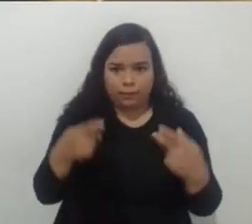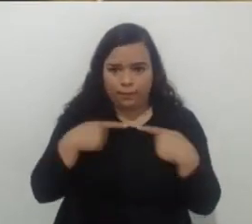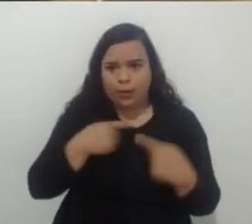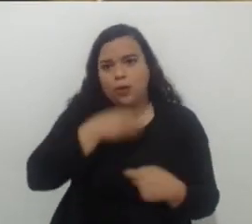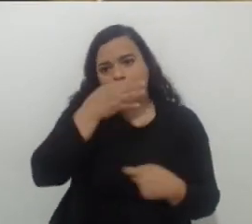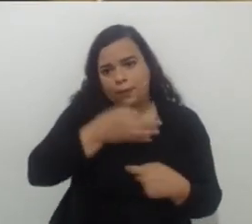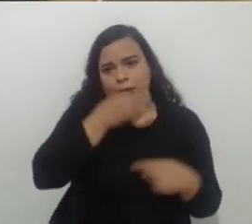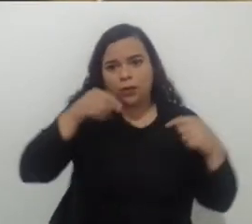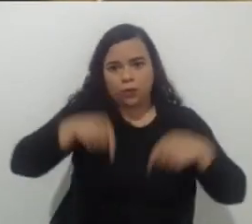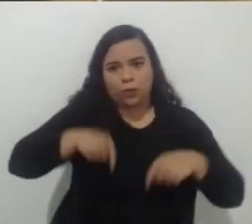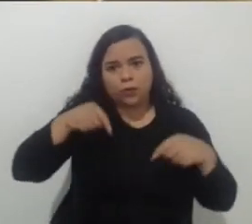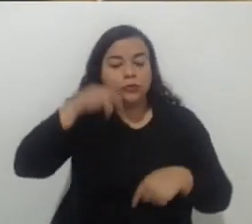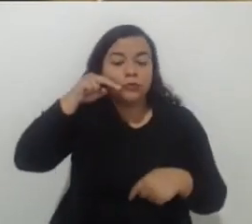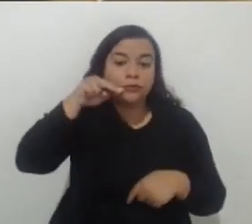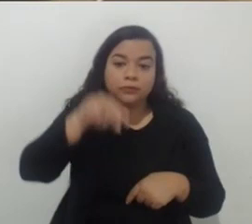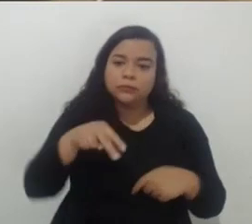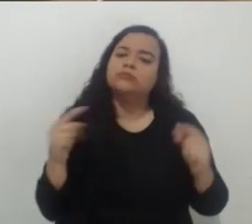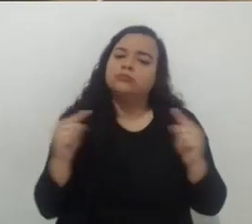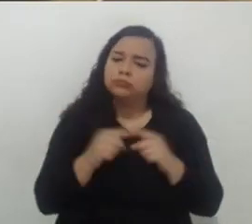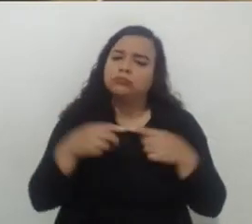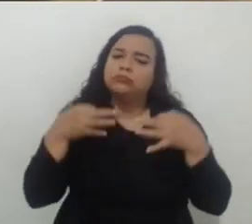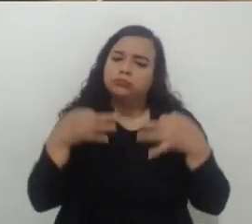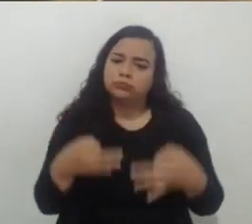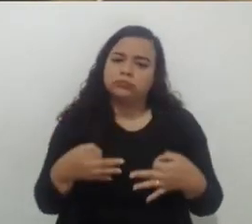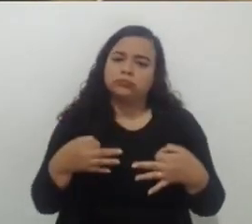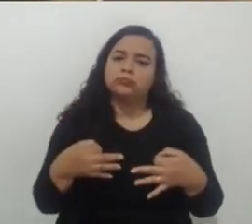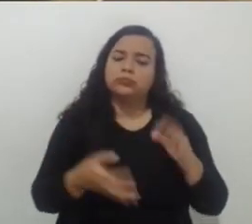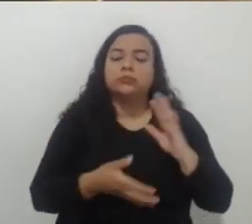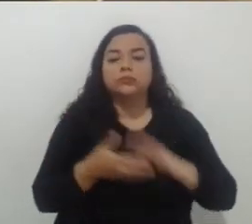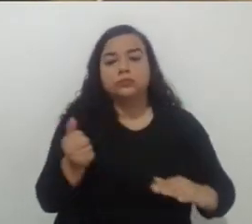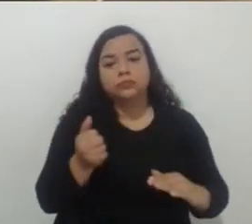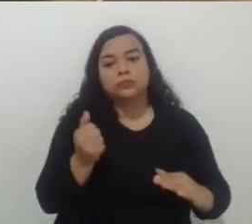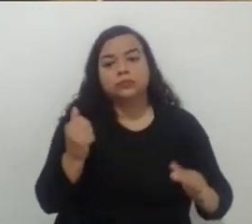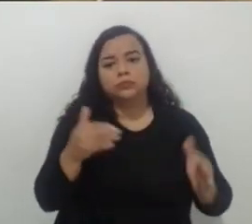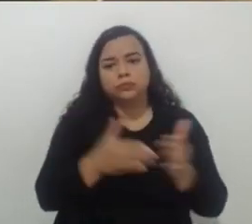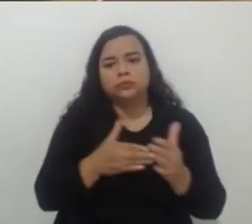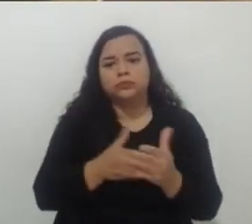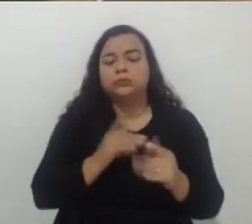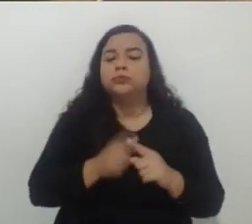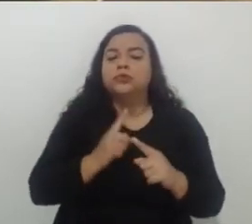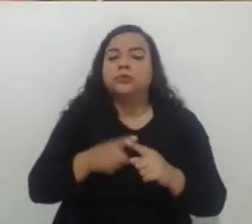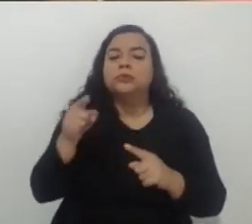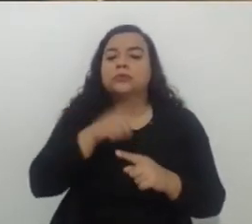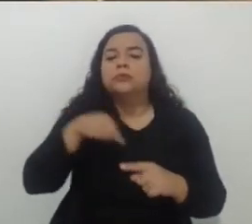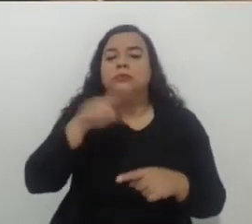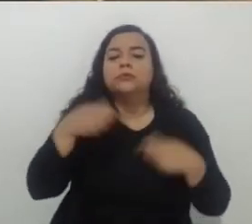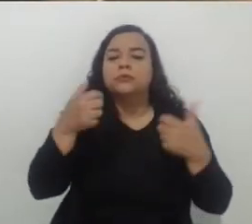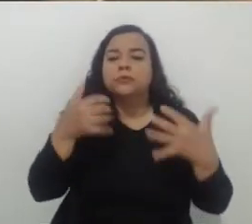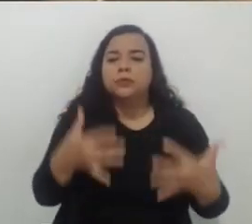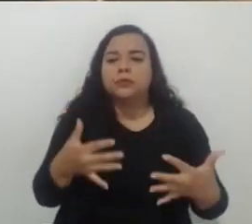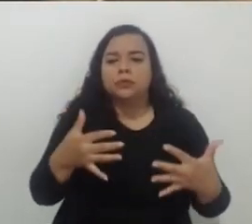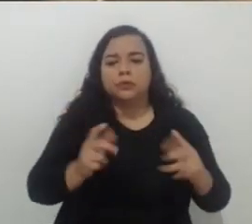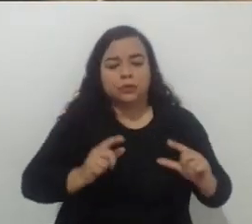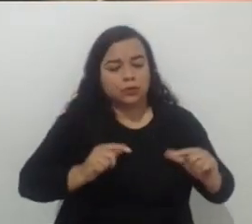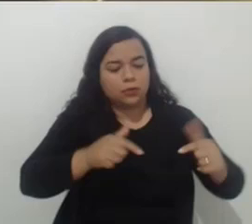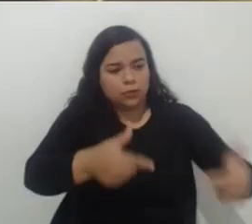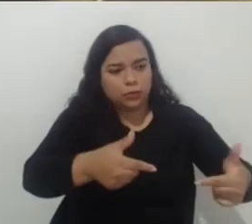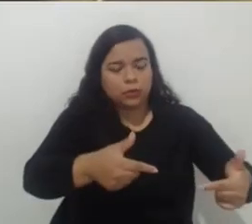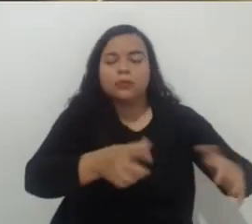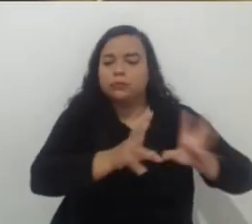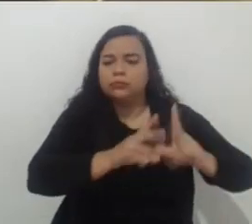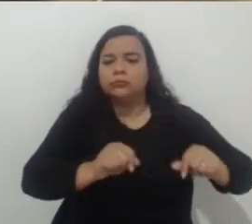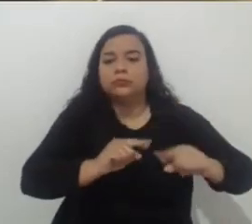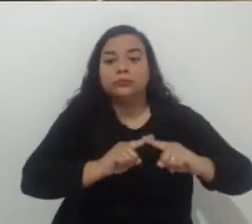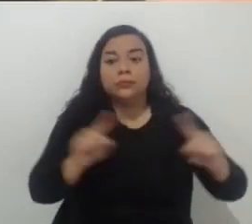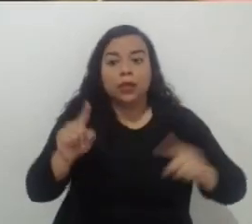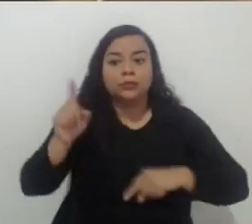que adequadamente, os embargos de declaração, afirmando que a execução sim seria extinta, mas o precatório não, já